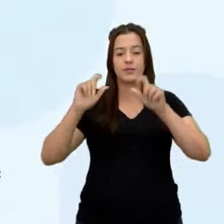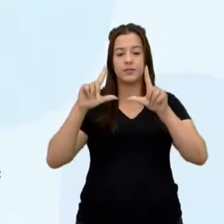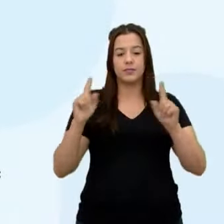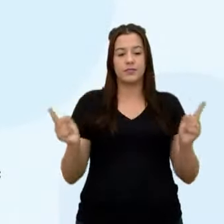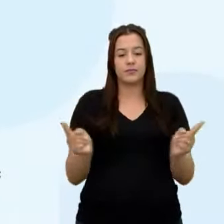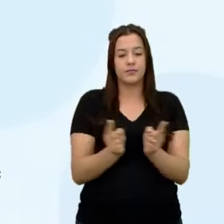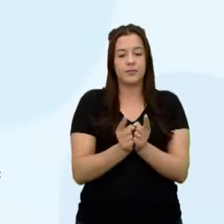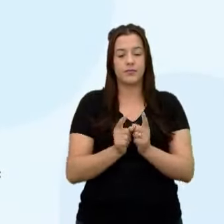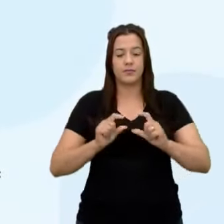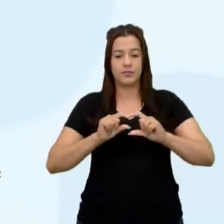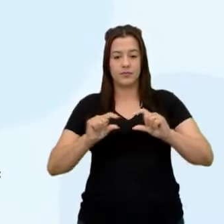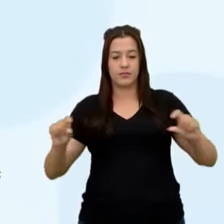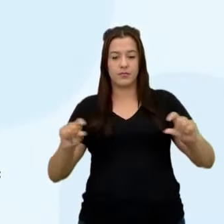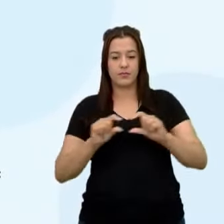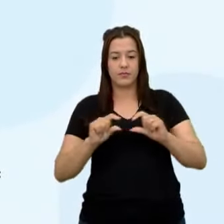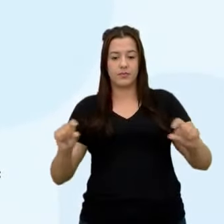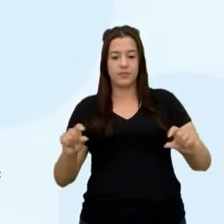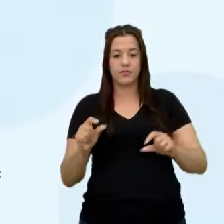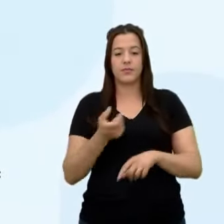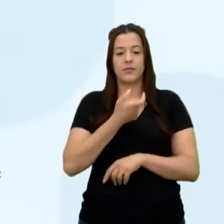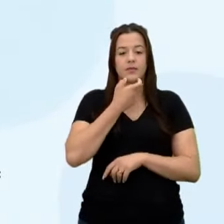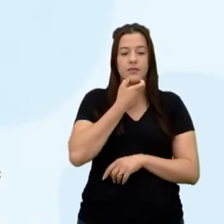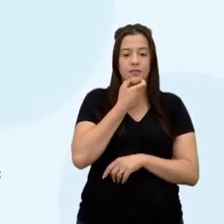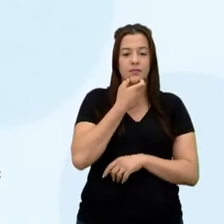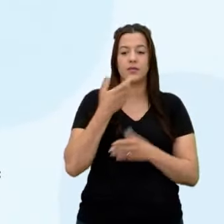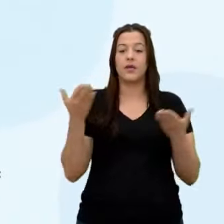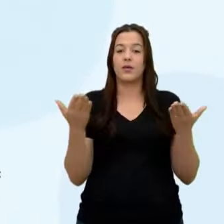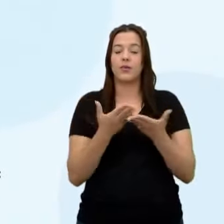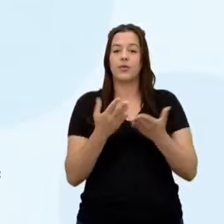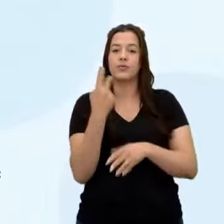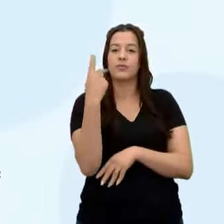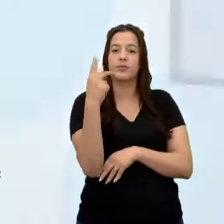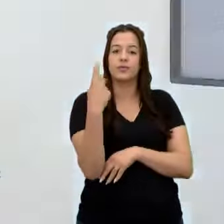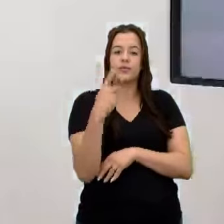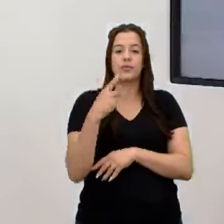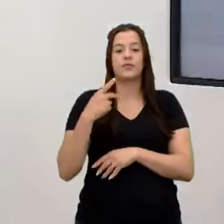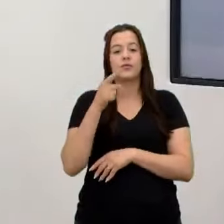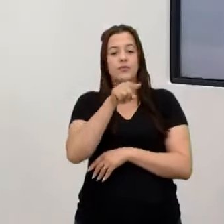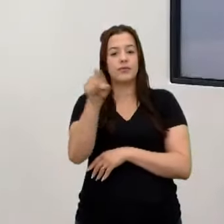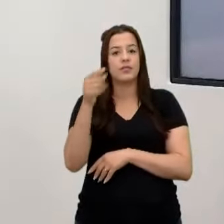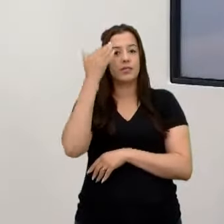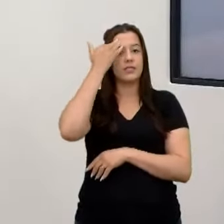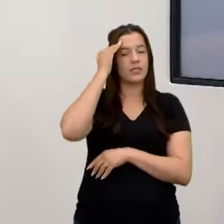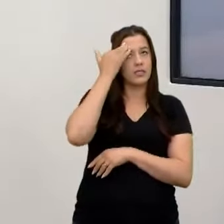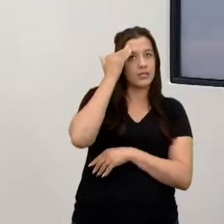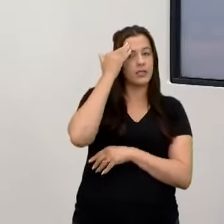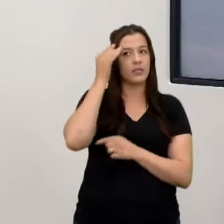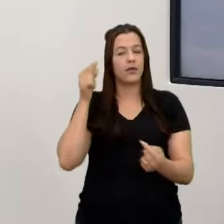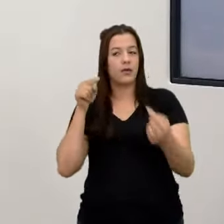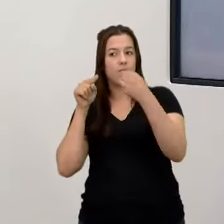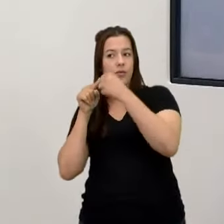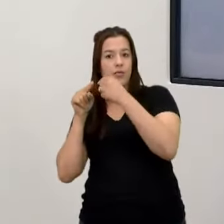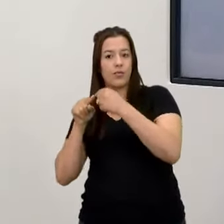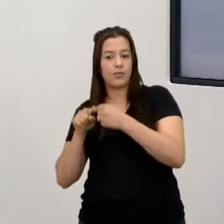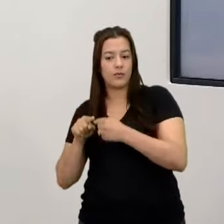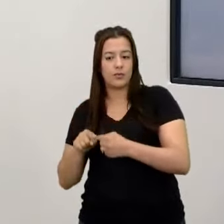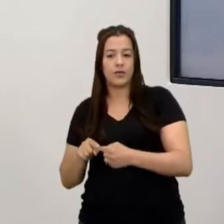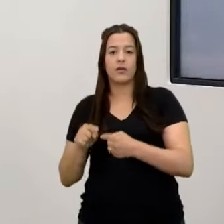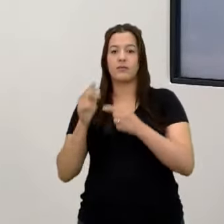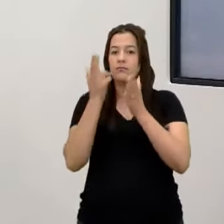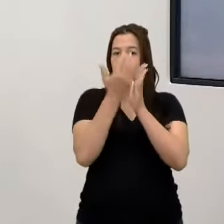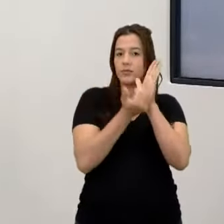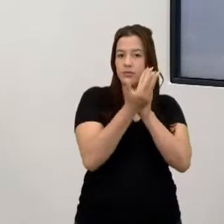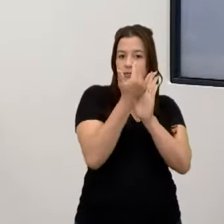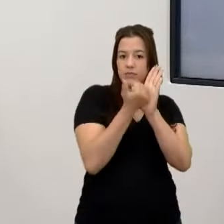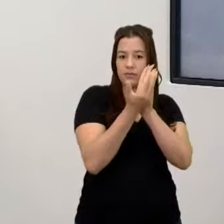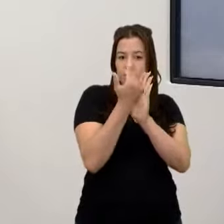com legenda em inglês. Então, nesse momento vai ser o seu momento aí de entender o vídeo, associar as imagens que